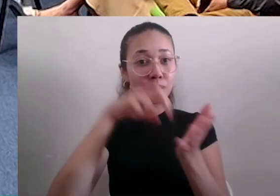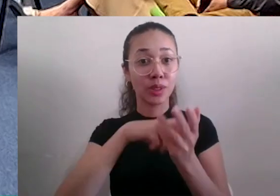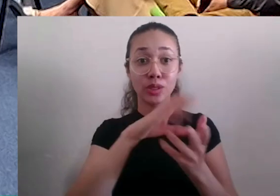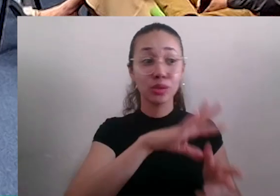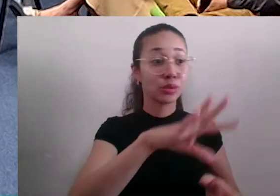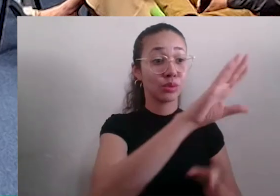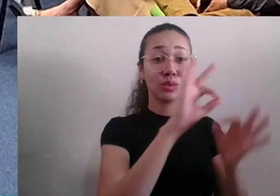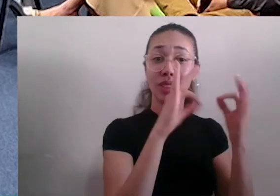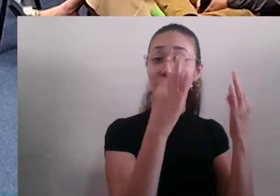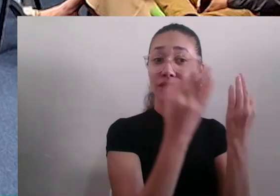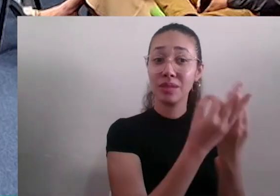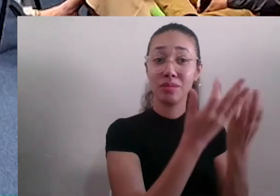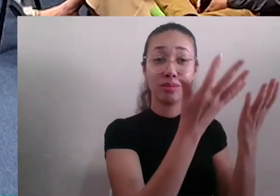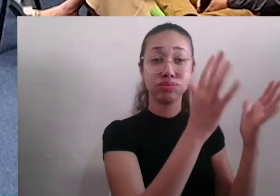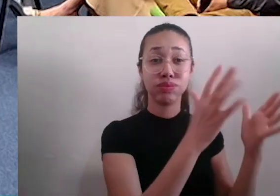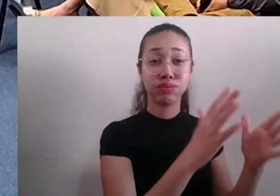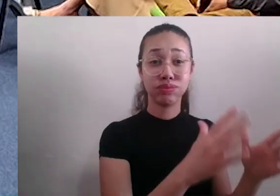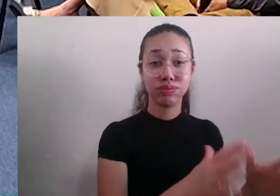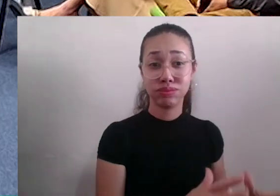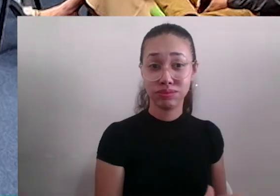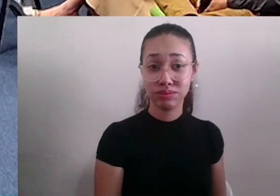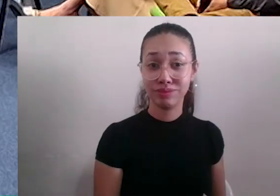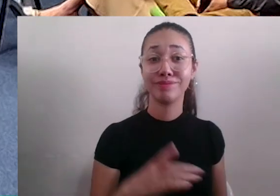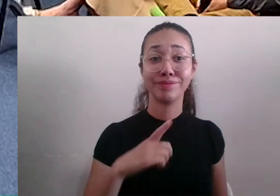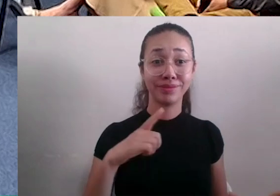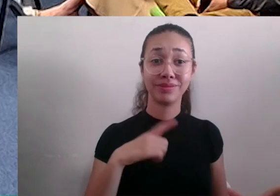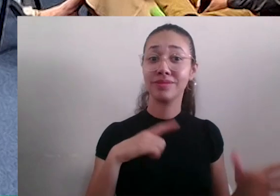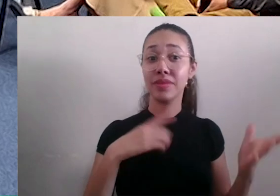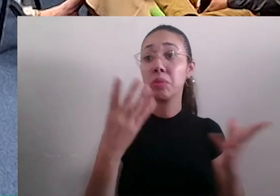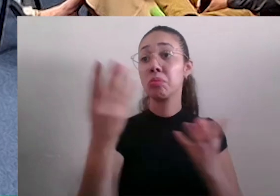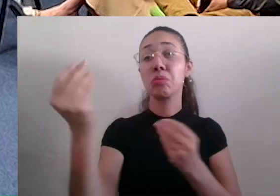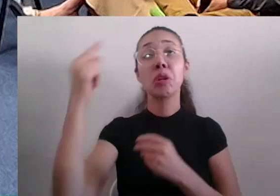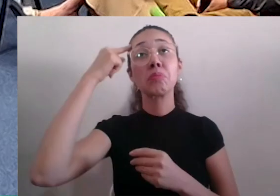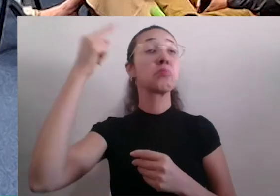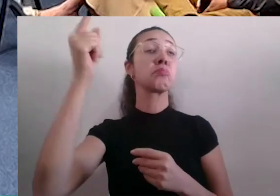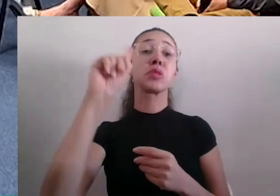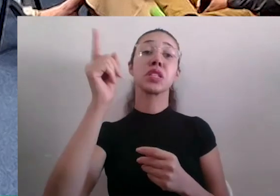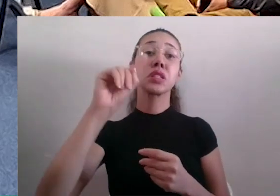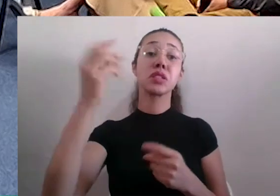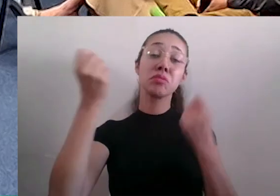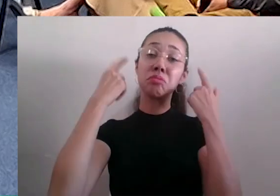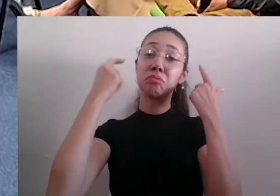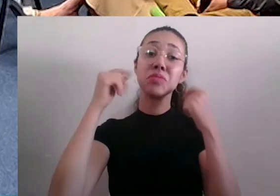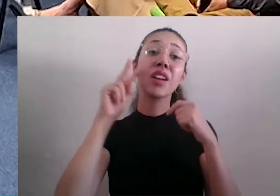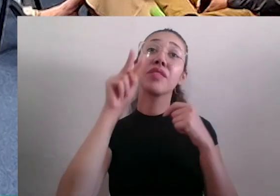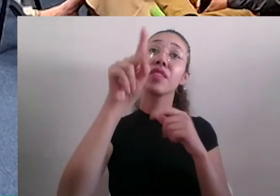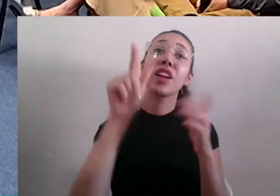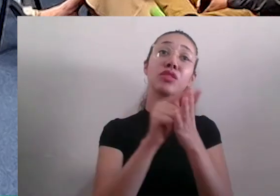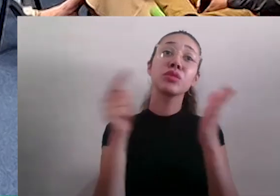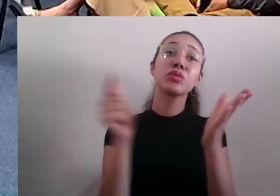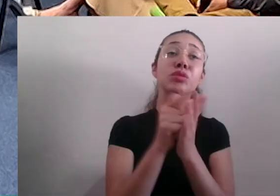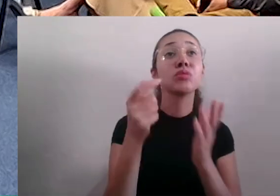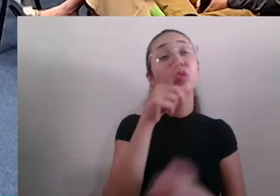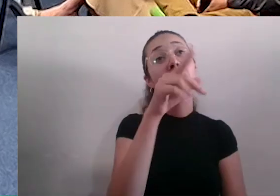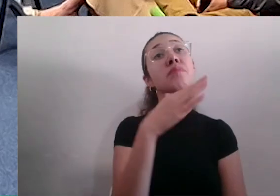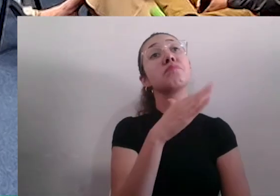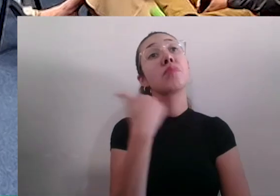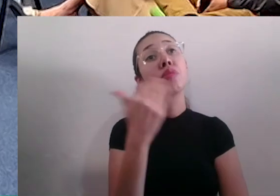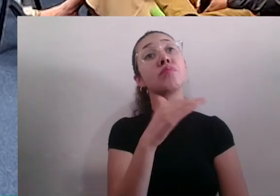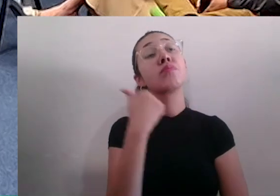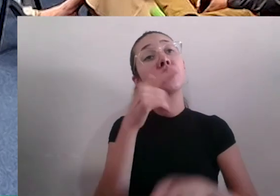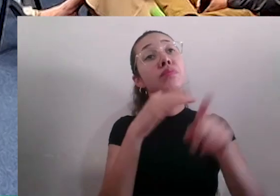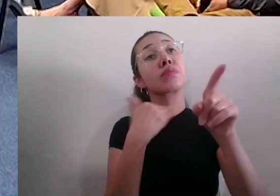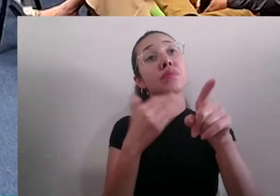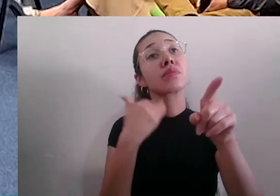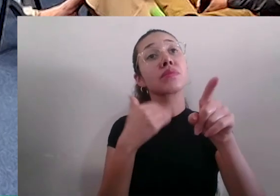isso é uma coisa que as pessoas não eh não tem tanta noção porque não acompanha eu vê no jornal fulana morreu beltrano aconteceu não sei o quê